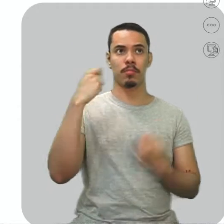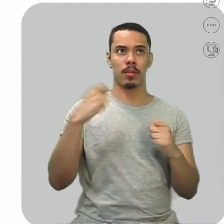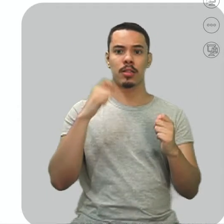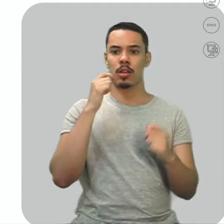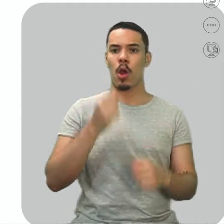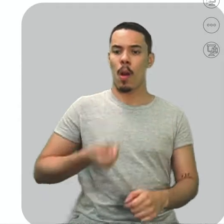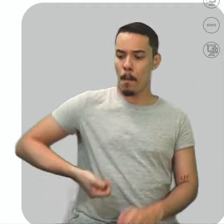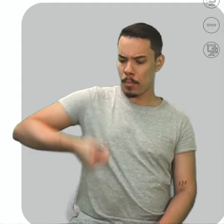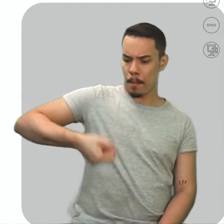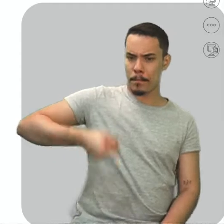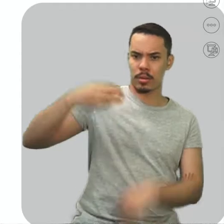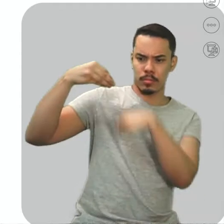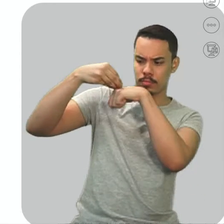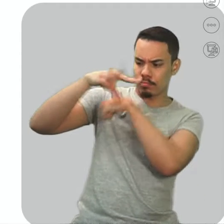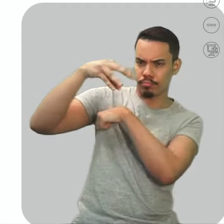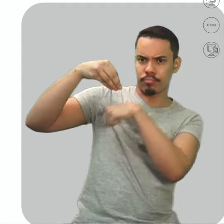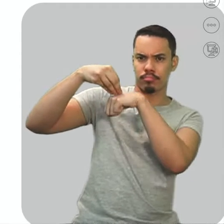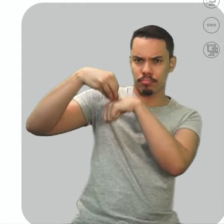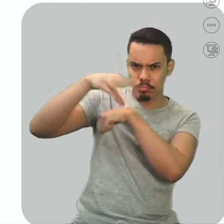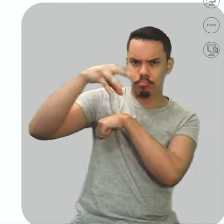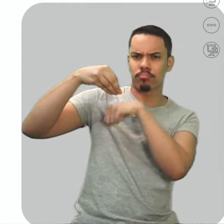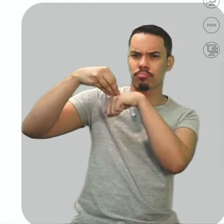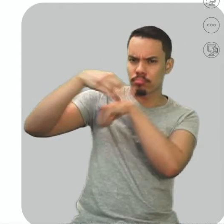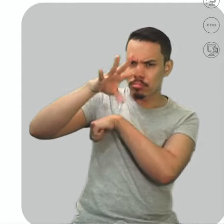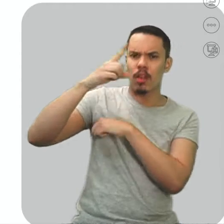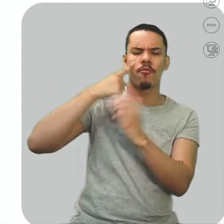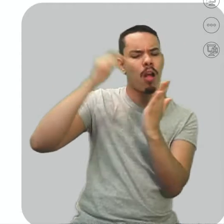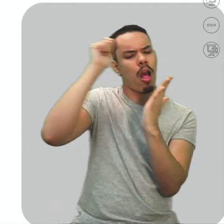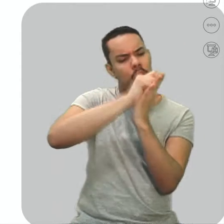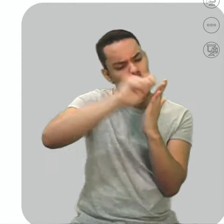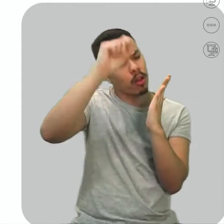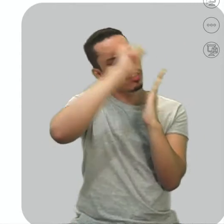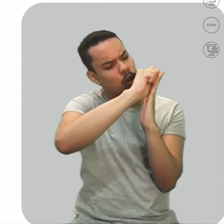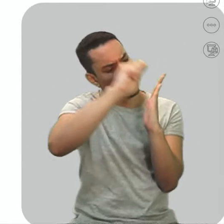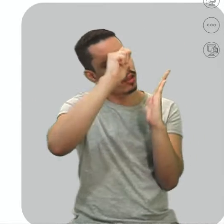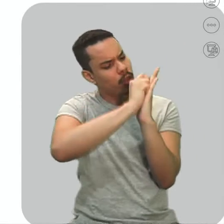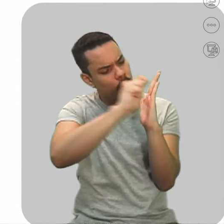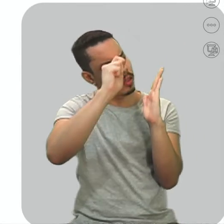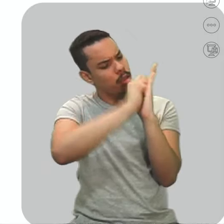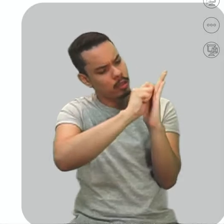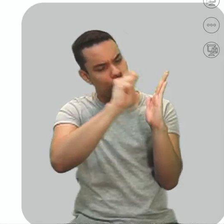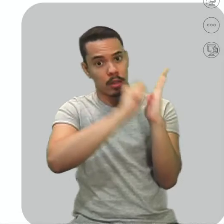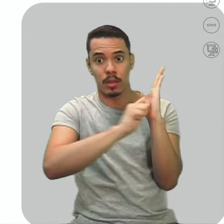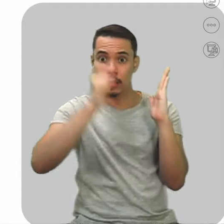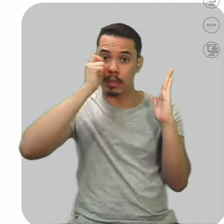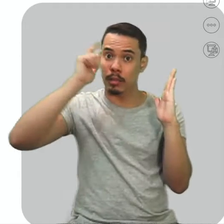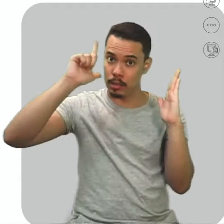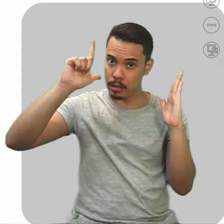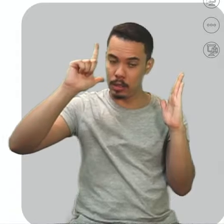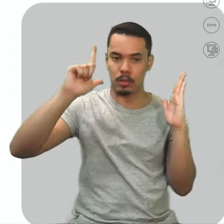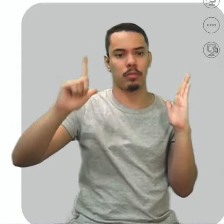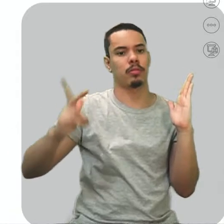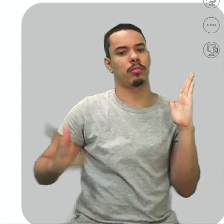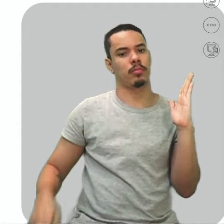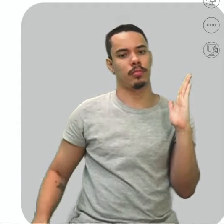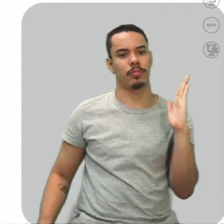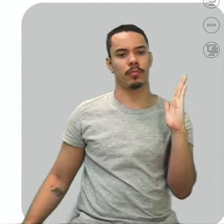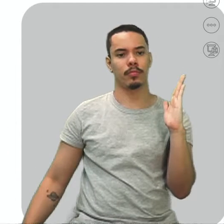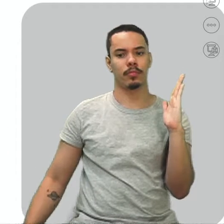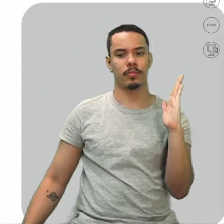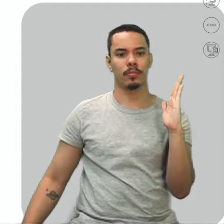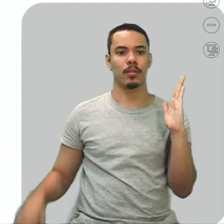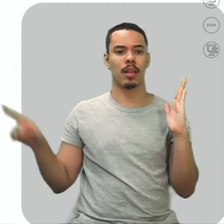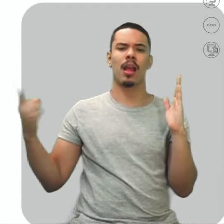macete que eu tô passando aqui tá agicas Fique ligado aí amadinhos Oi aqui é